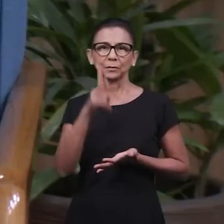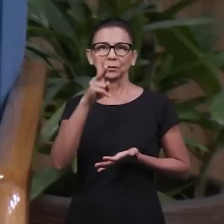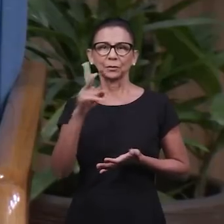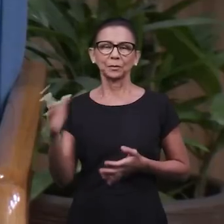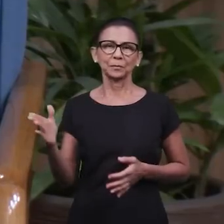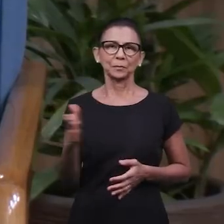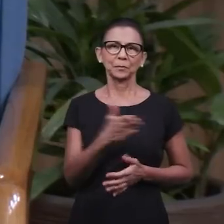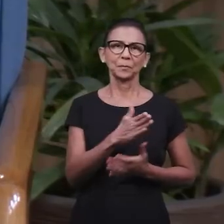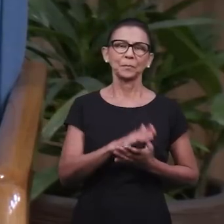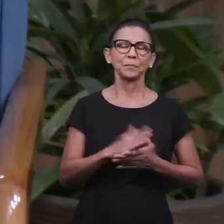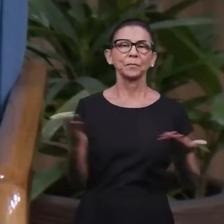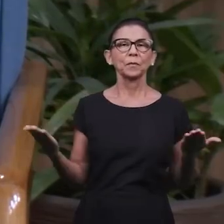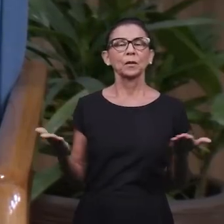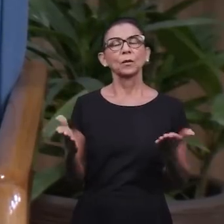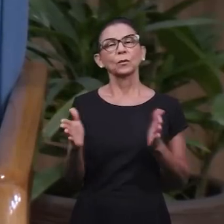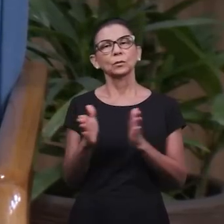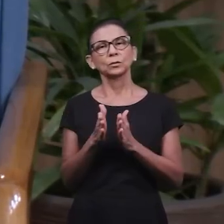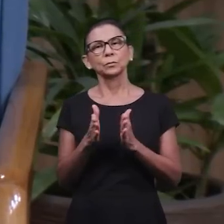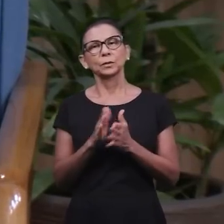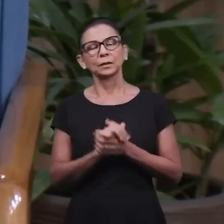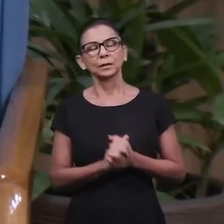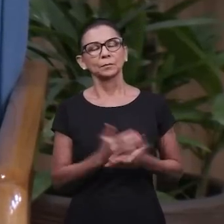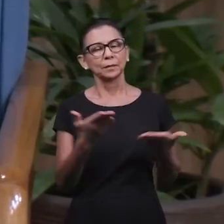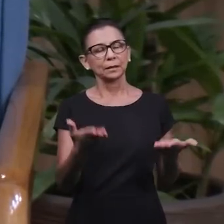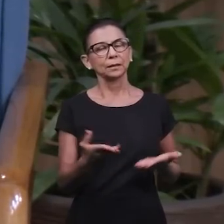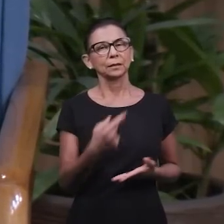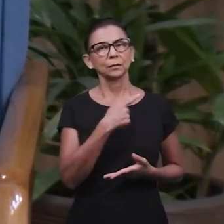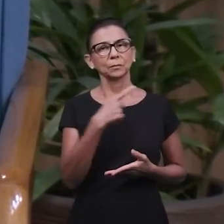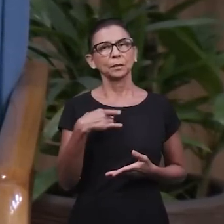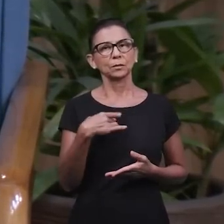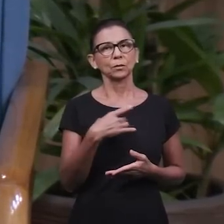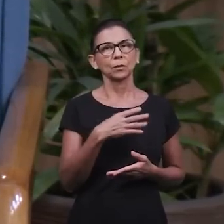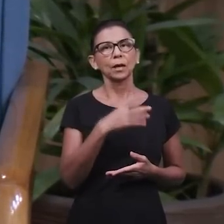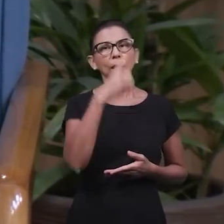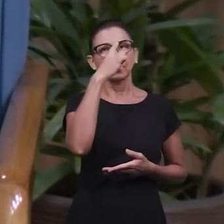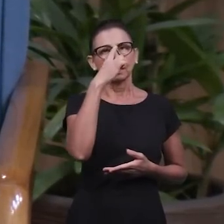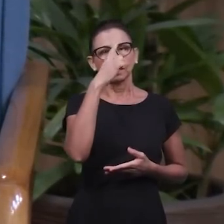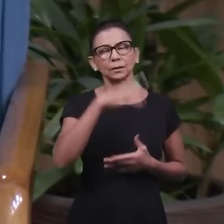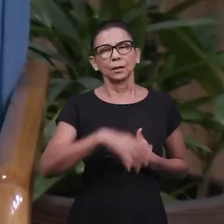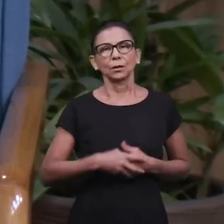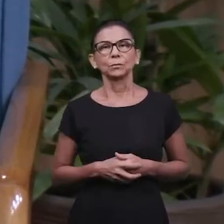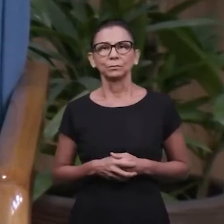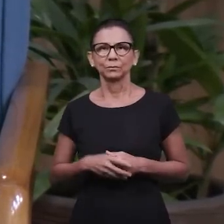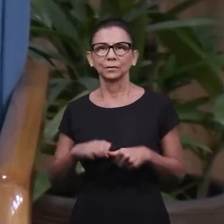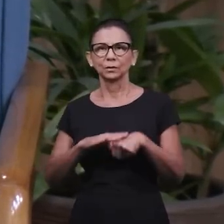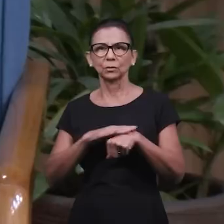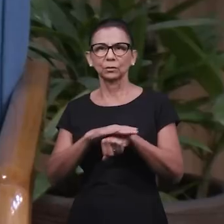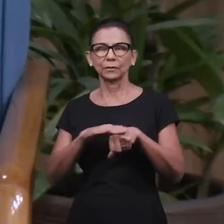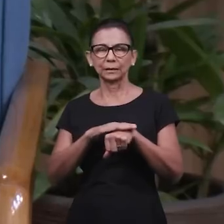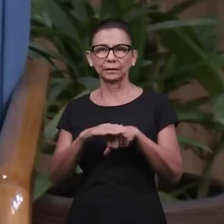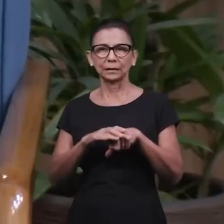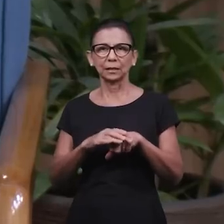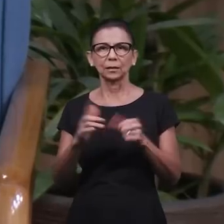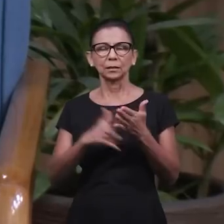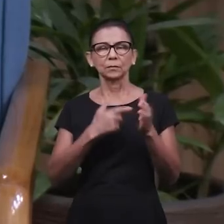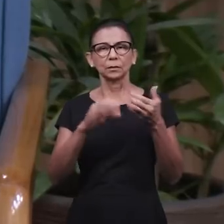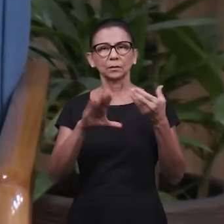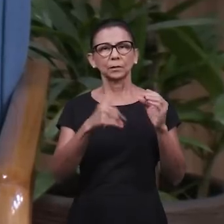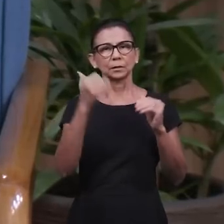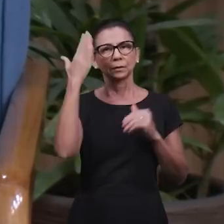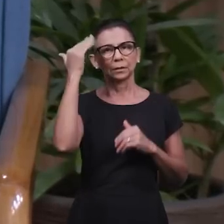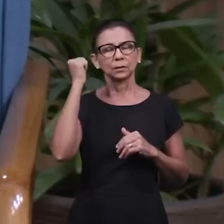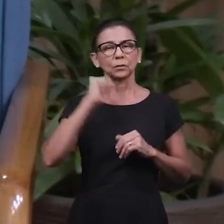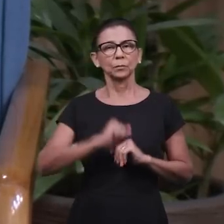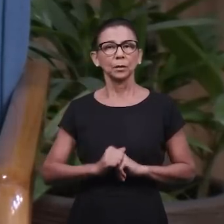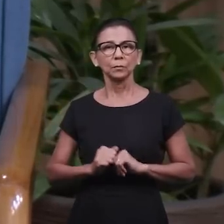No programa de hoje, no quadro Lições do Manaim, eu recebo o pastor Daniel Moreira para conversarmos sobre o livro de Cantares de Salomão, o clamor